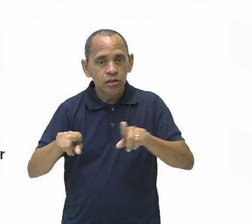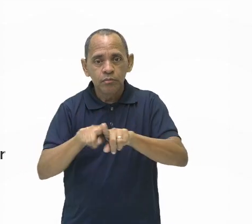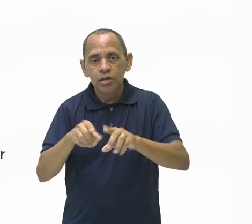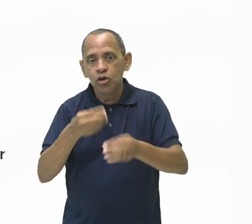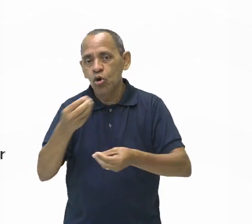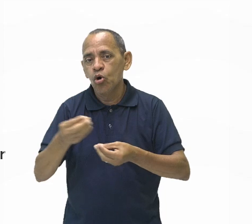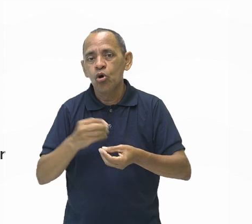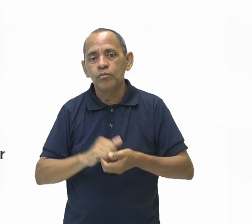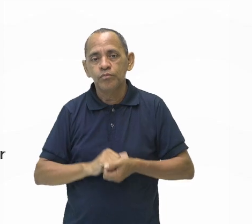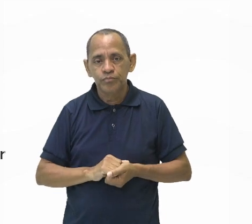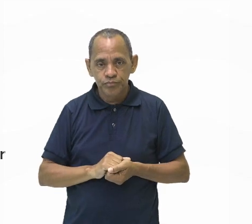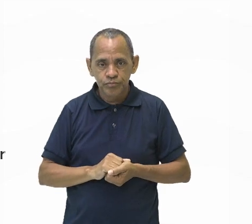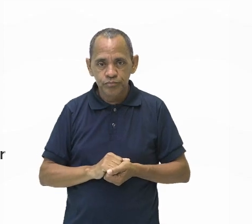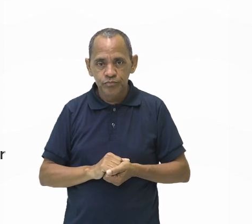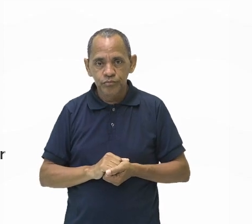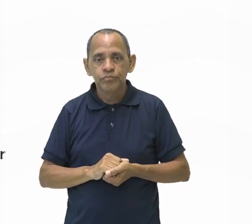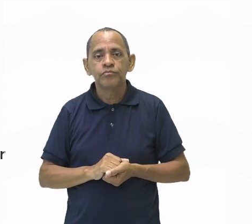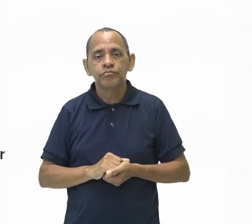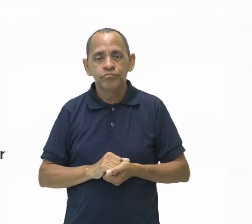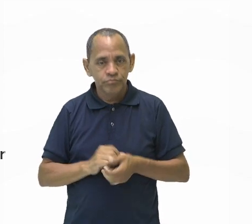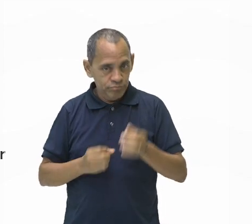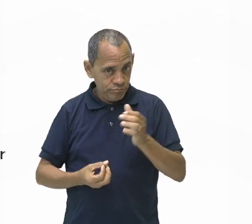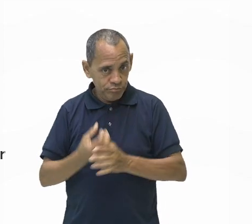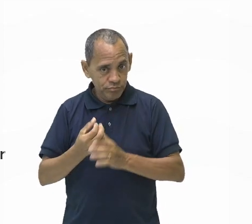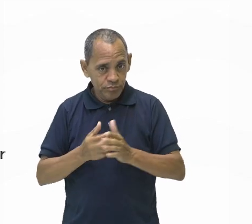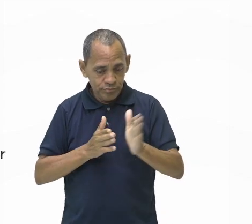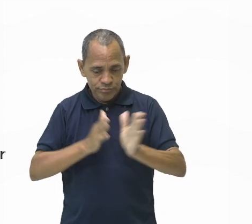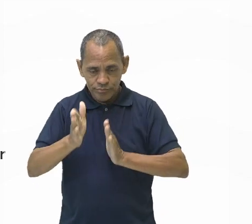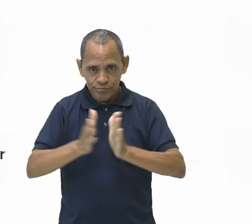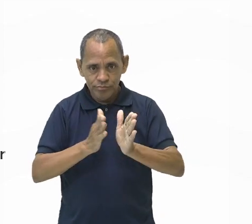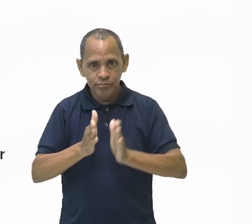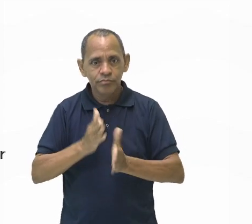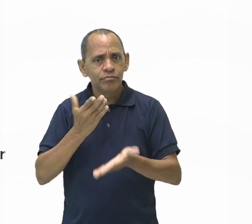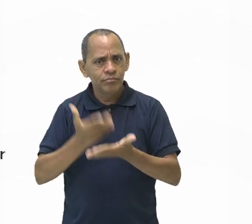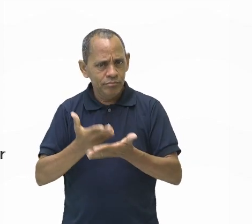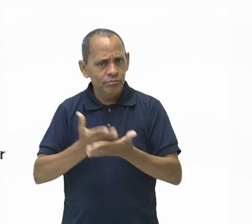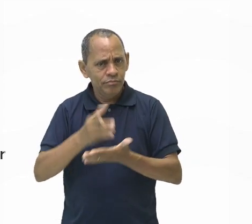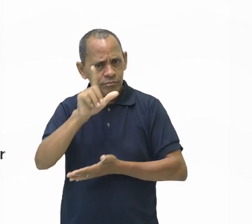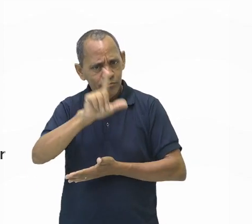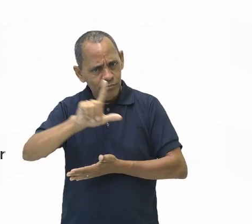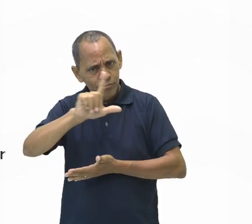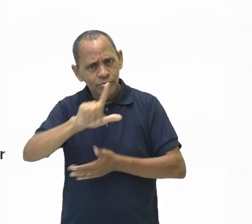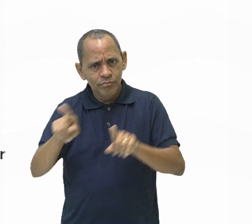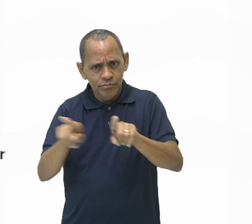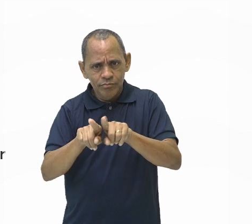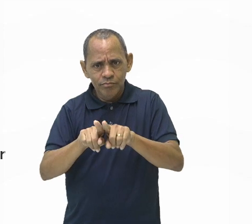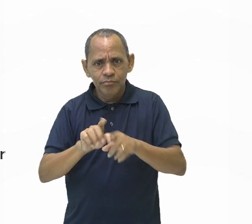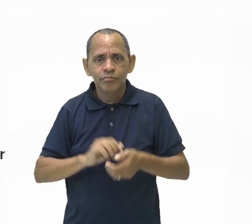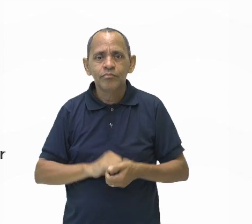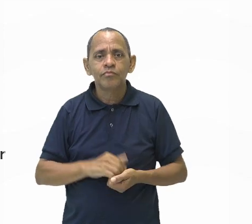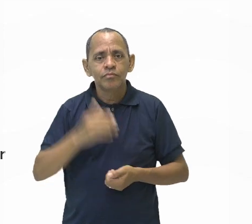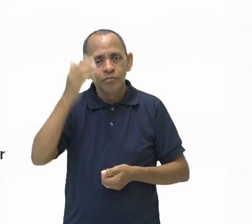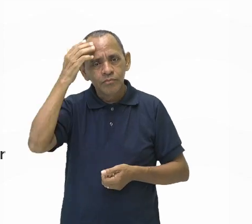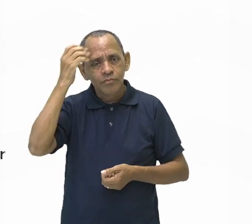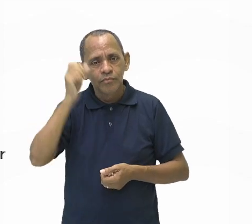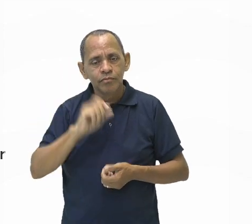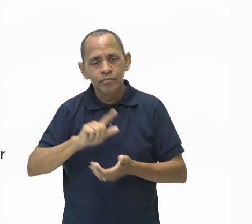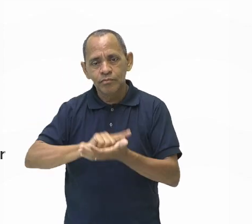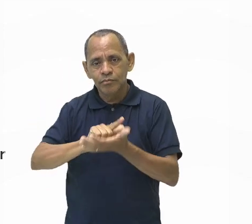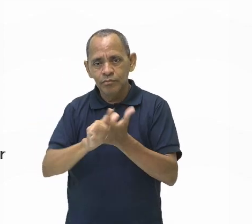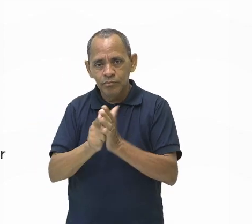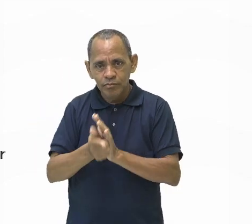ela surgiu aí na modernidade. Nós estudamos na literatura também. Nós sabemos que a canção é um gênero